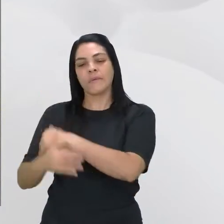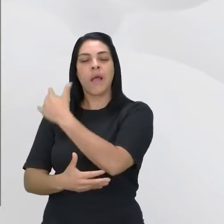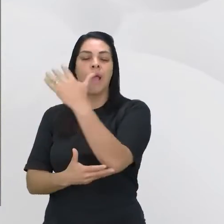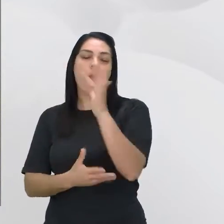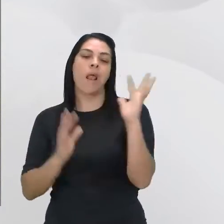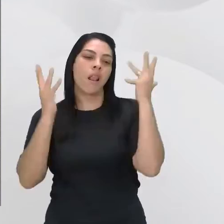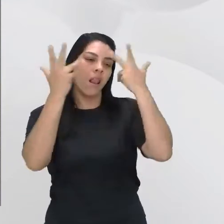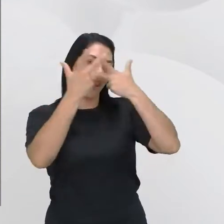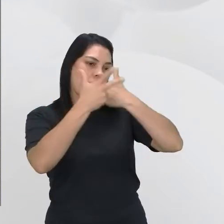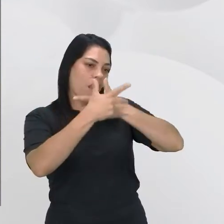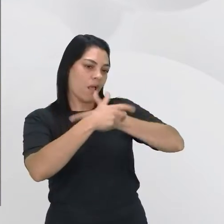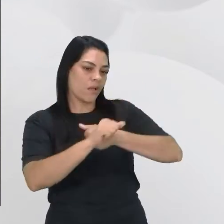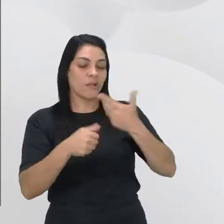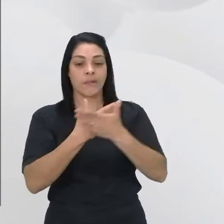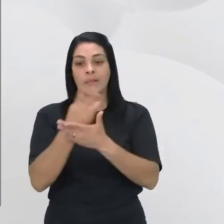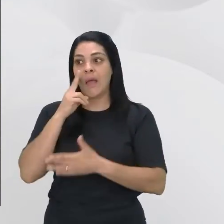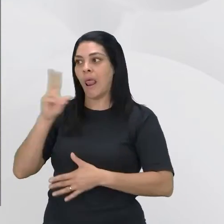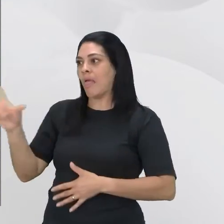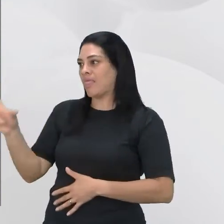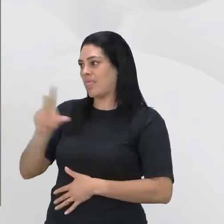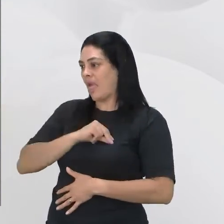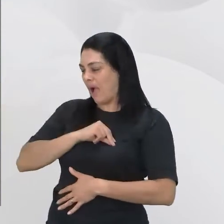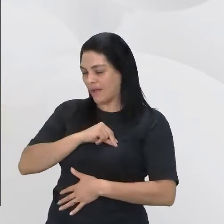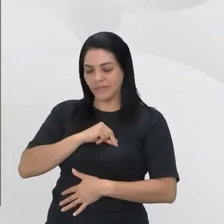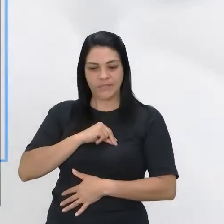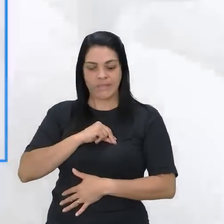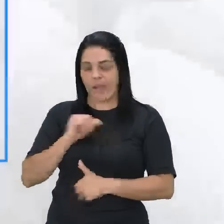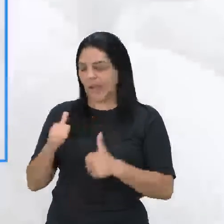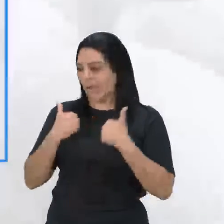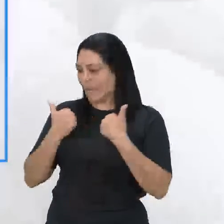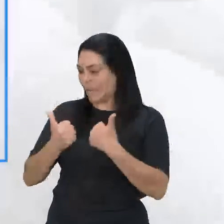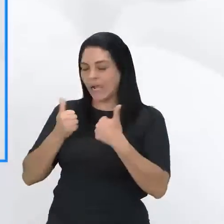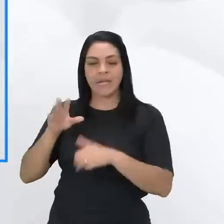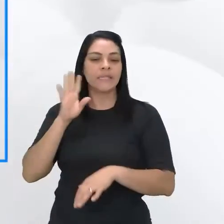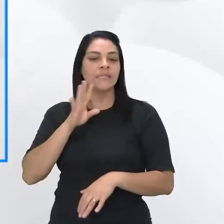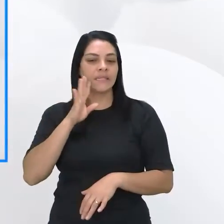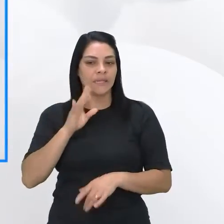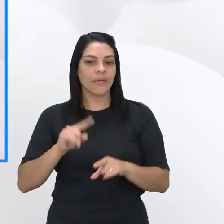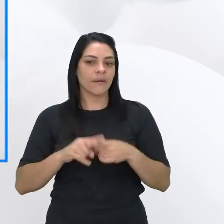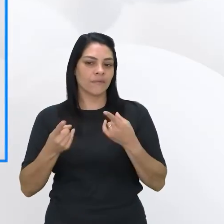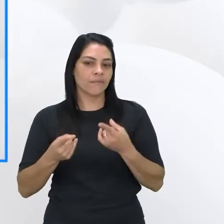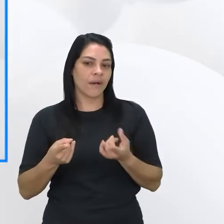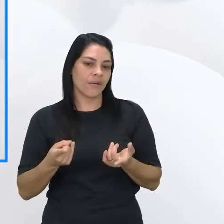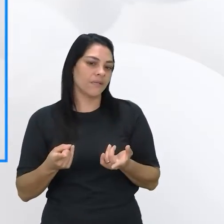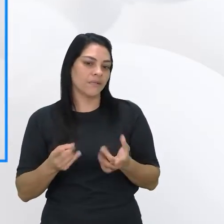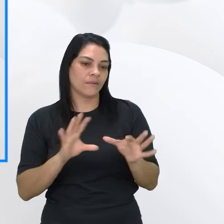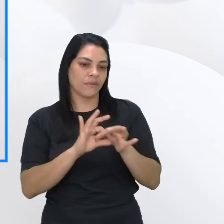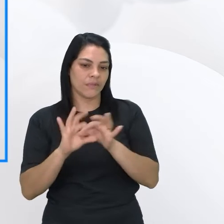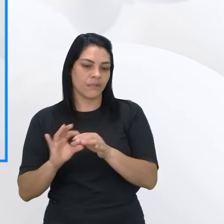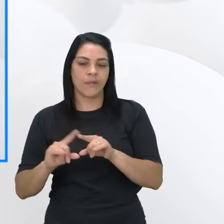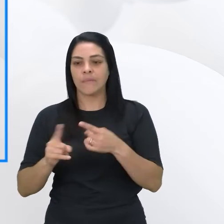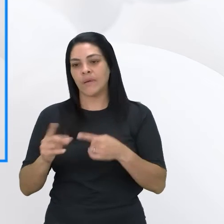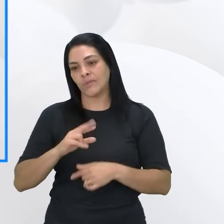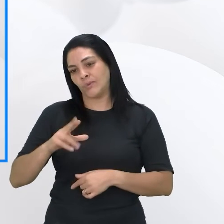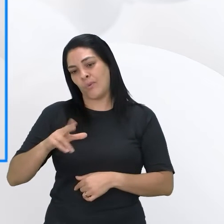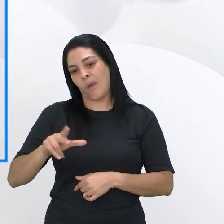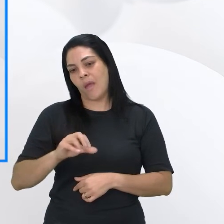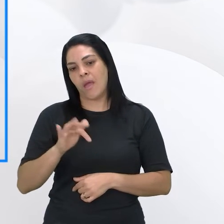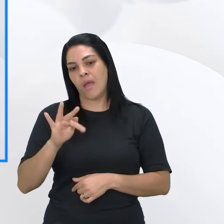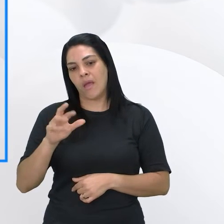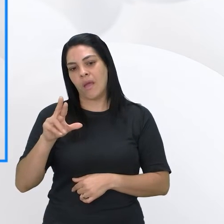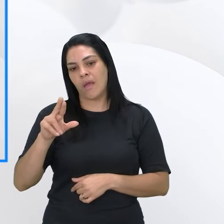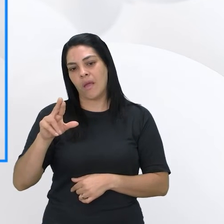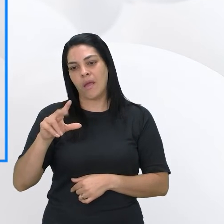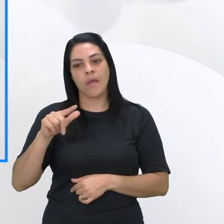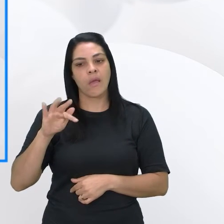Aquele paisagismo que a gente olha e fala, meu, beleza, é bacana, interessante para um determinado contexto, mas não é floresta.